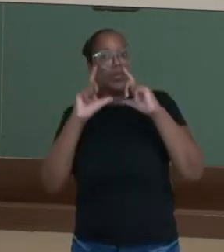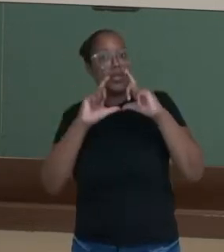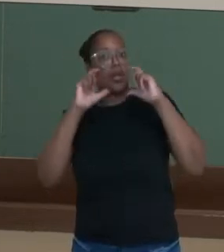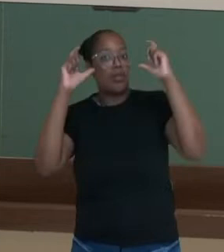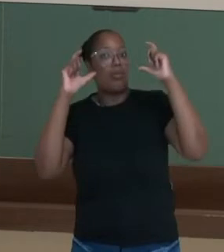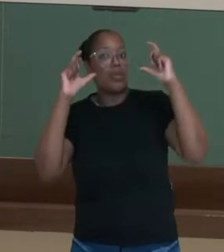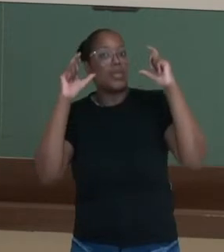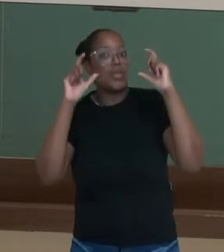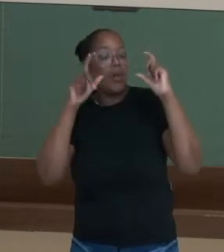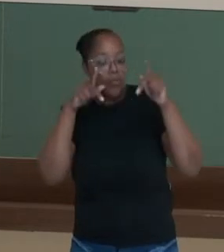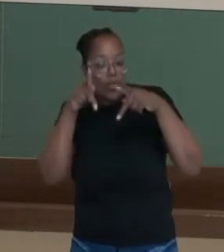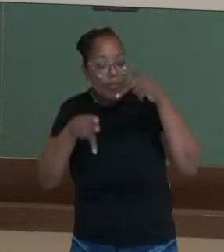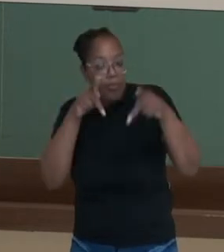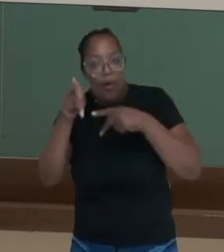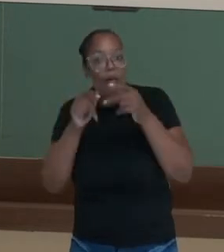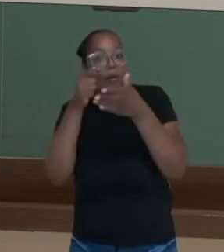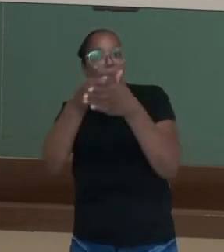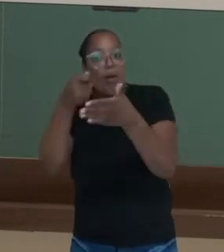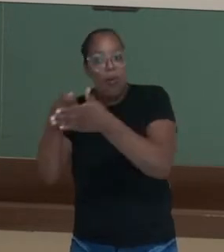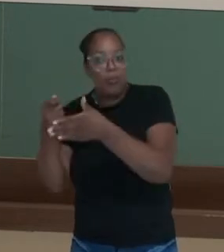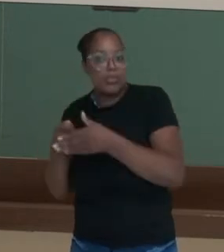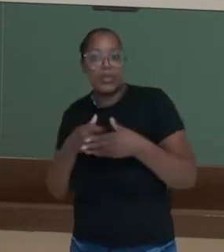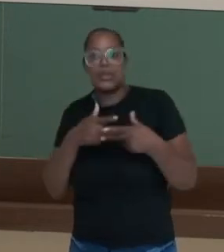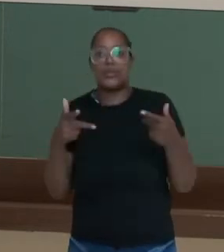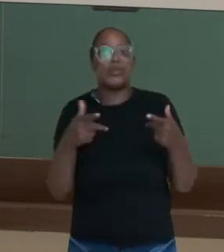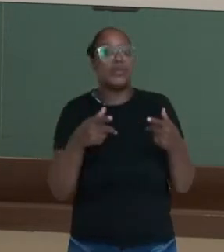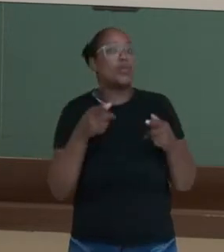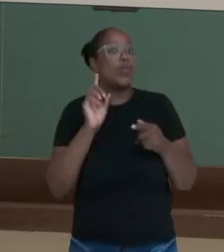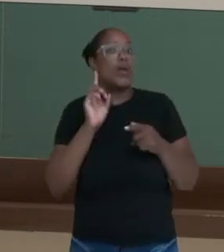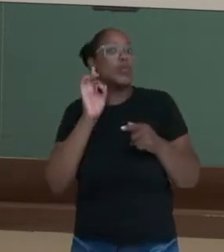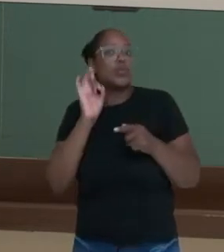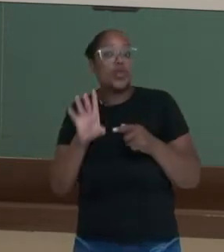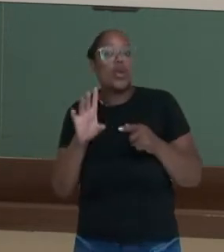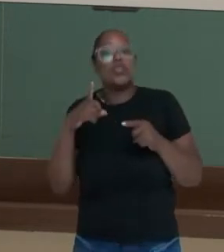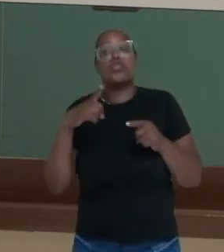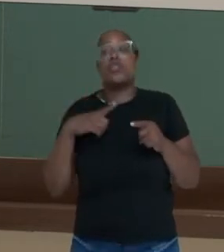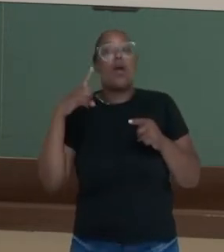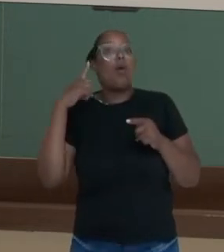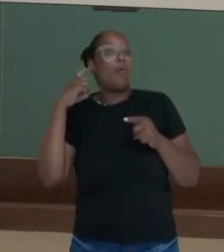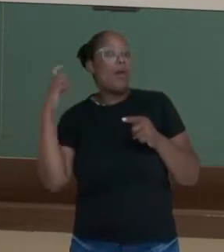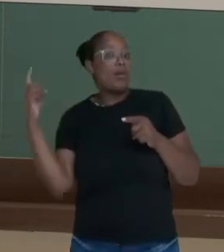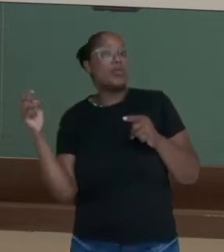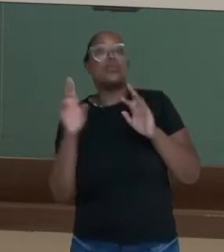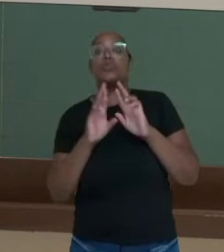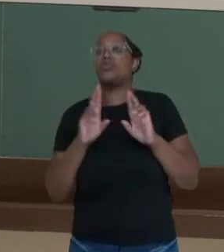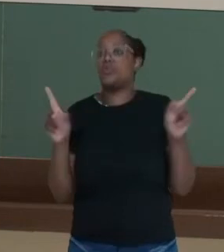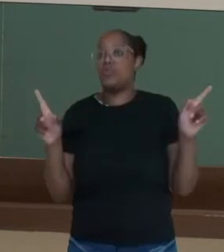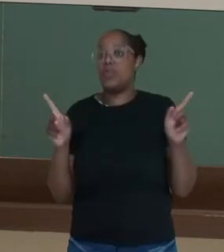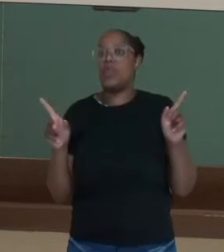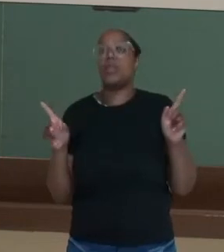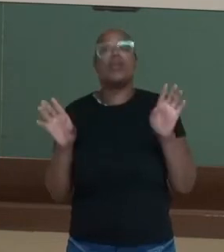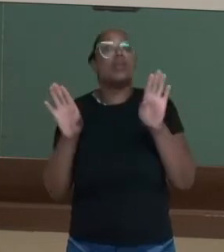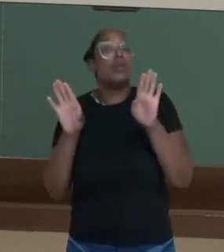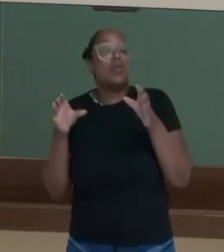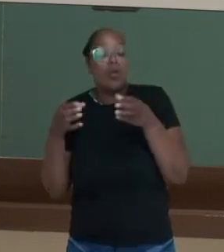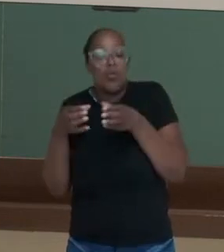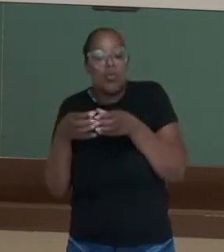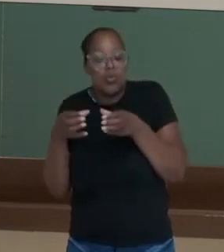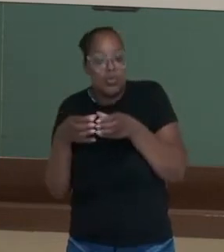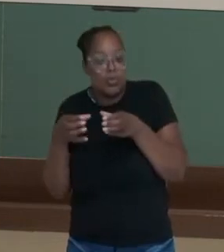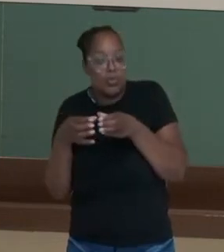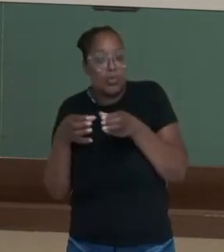população, não era esse tipo de toque. O toque que nós temos na roda de capoeira é um